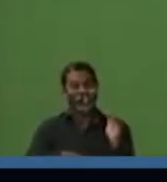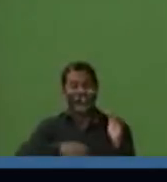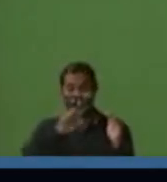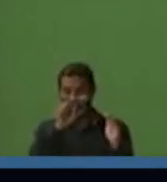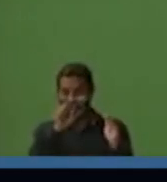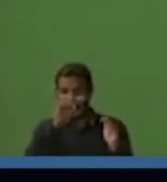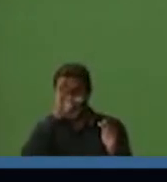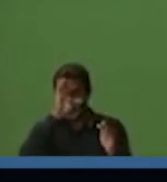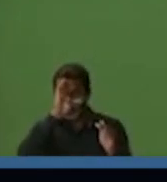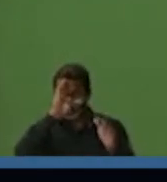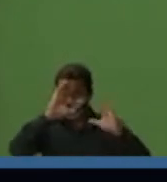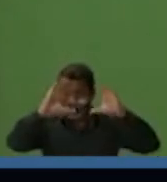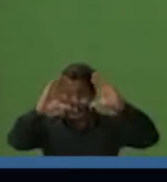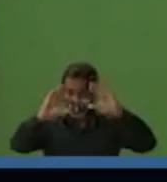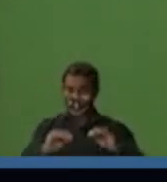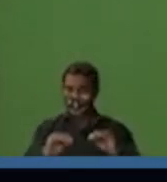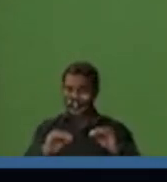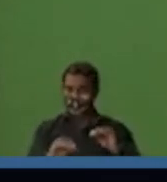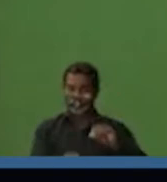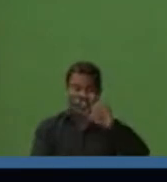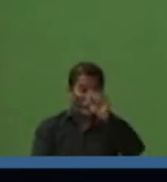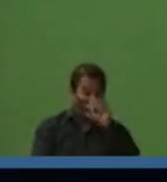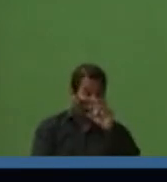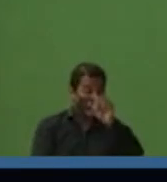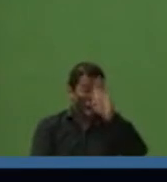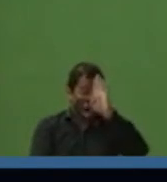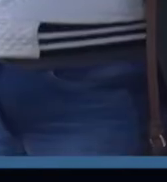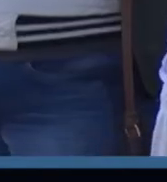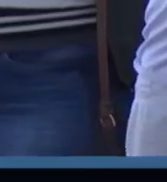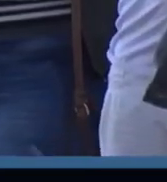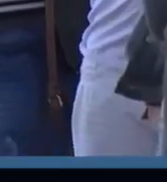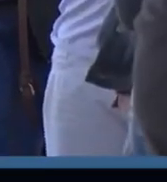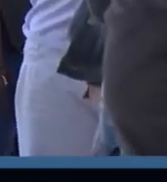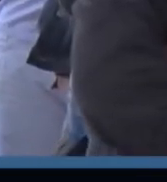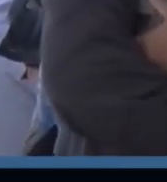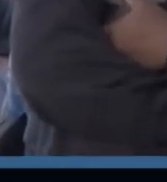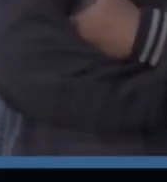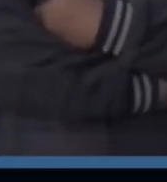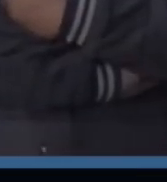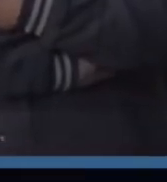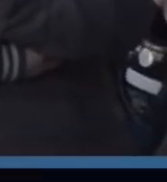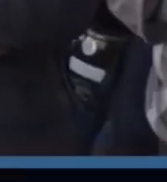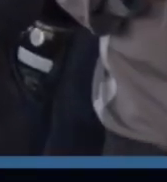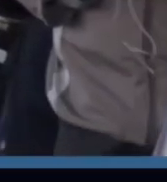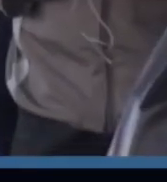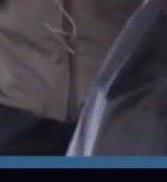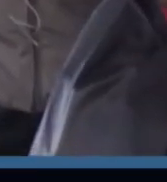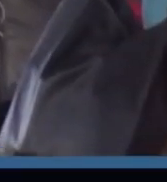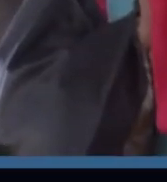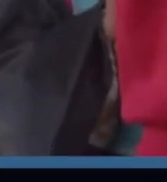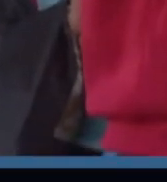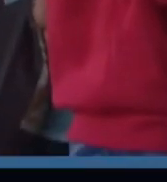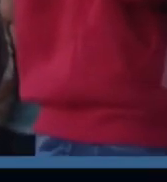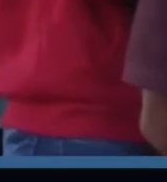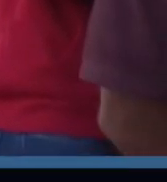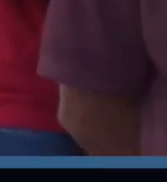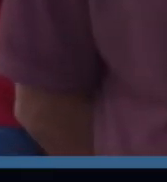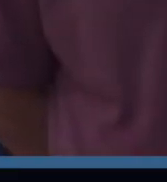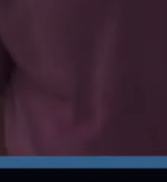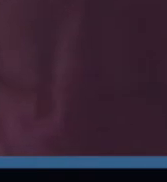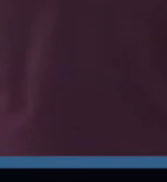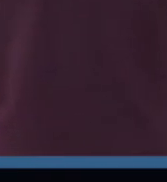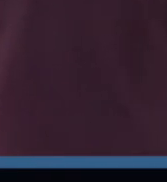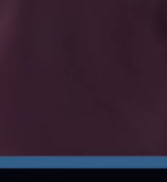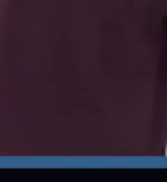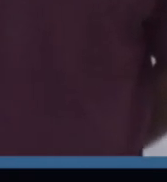extremo. A secretária adjunta de saúde, Cristine Maimone, destaca que os municípios na faixa vermelha